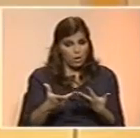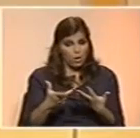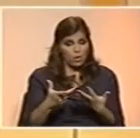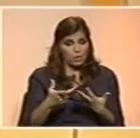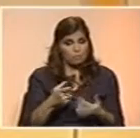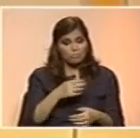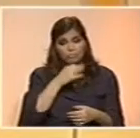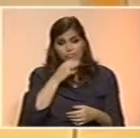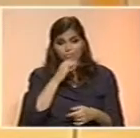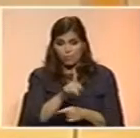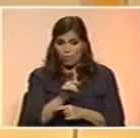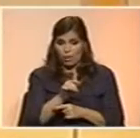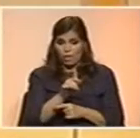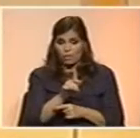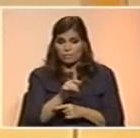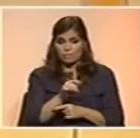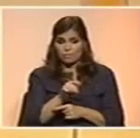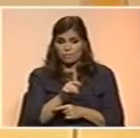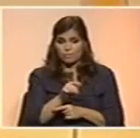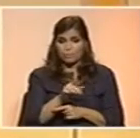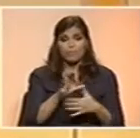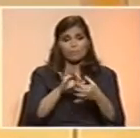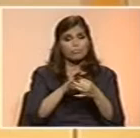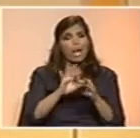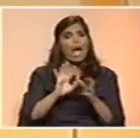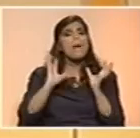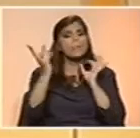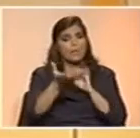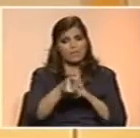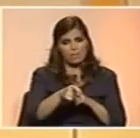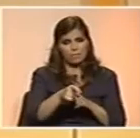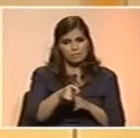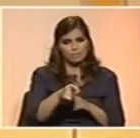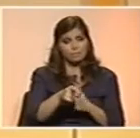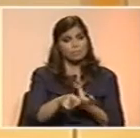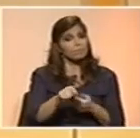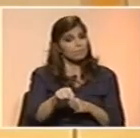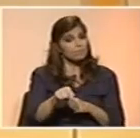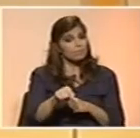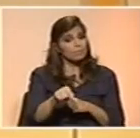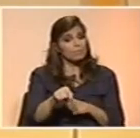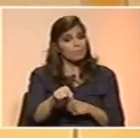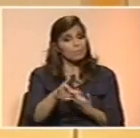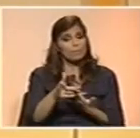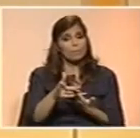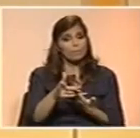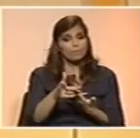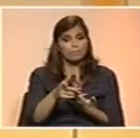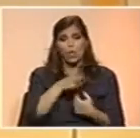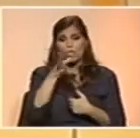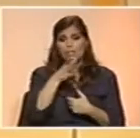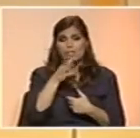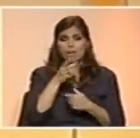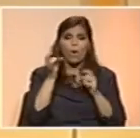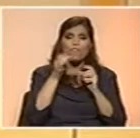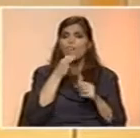remetia à questão mais para o lado ambiental e não só, que é, e aqui não quero com isto dizer que vou dizer muito mal dos vegetais,